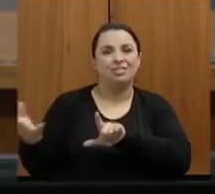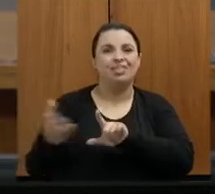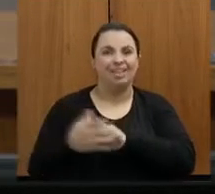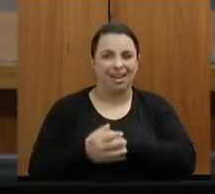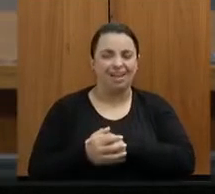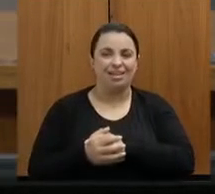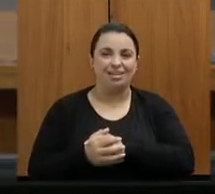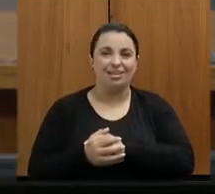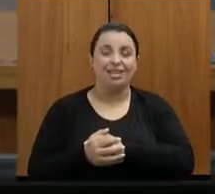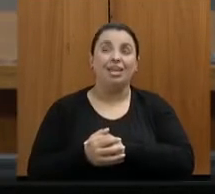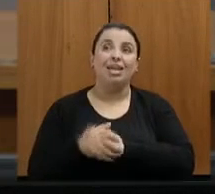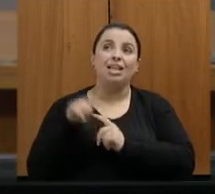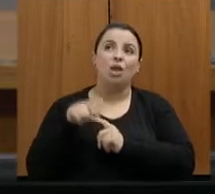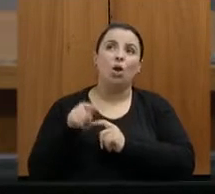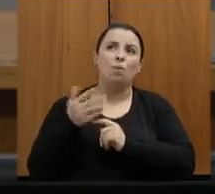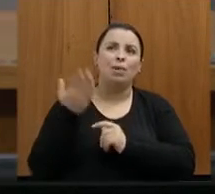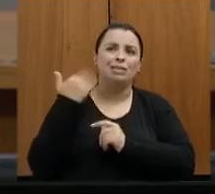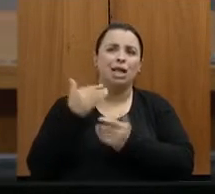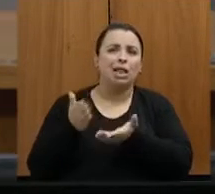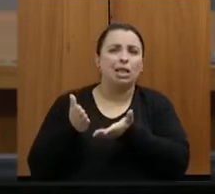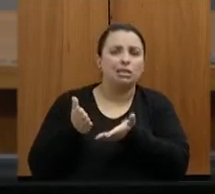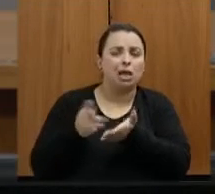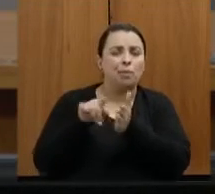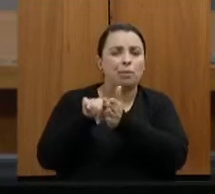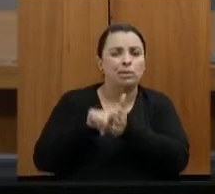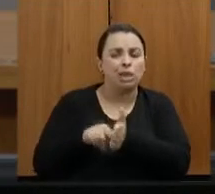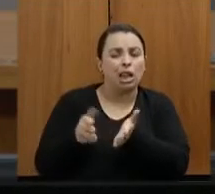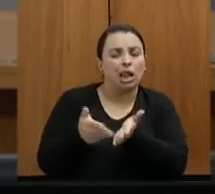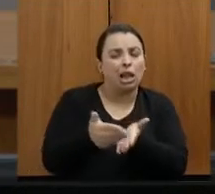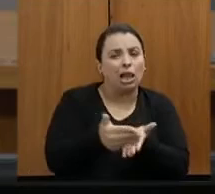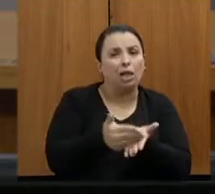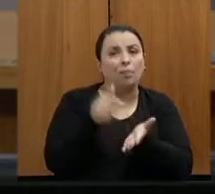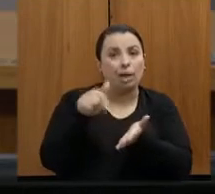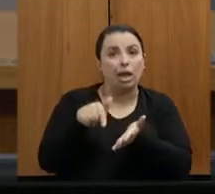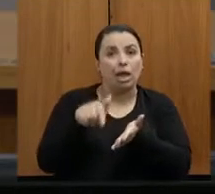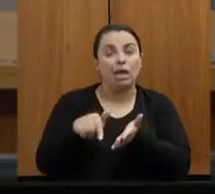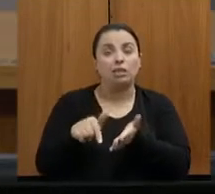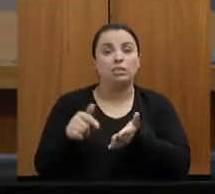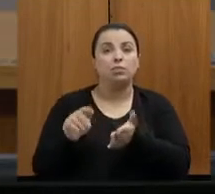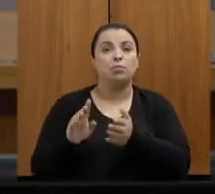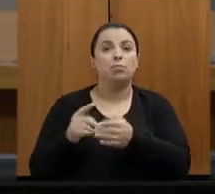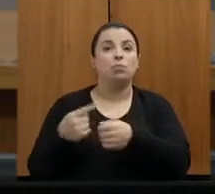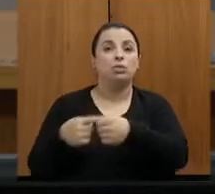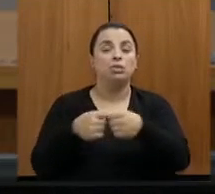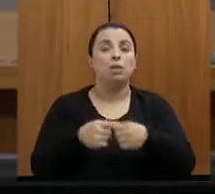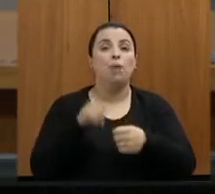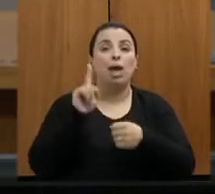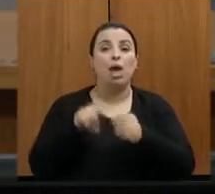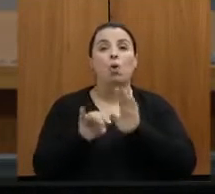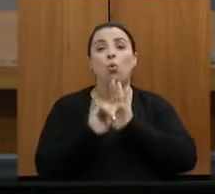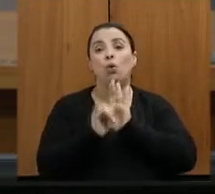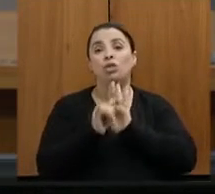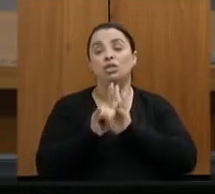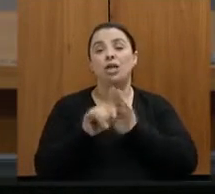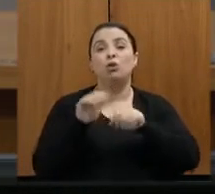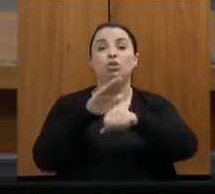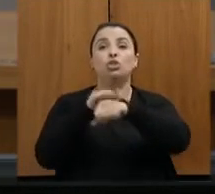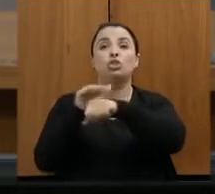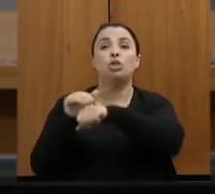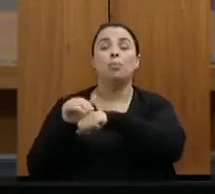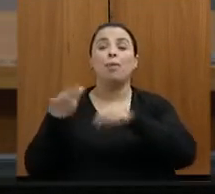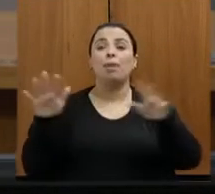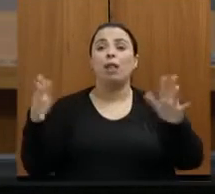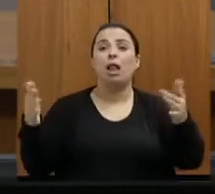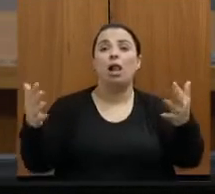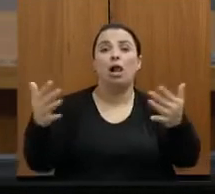o levantamento que foi feito para esses municípios, inclusive, foi um edital de chamamento, no qual abrimos para todos os